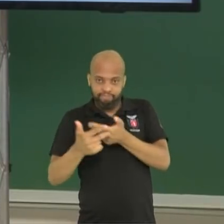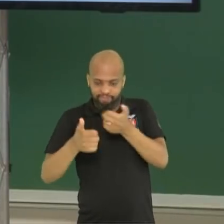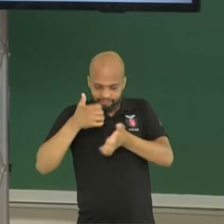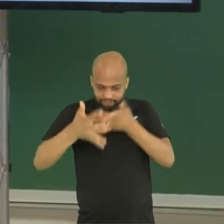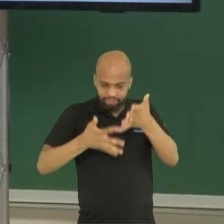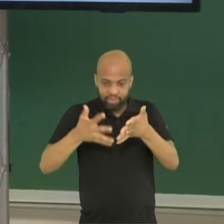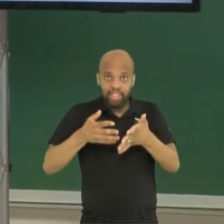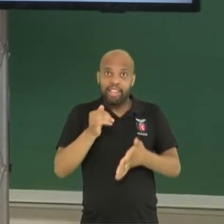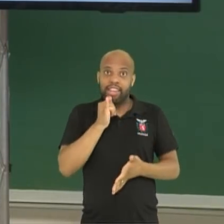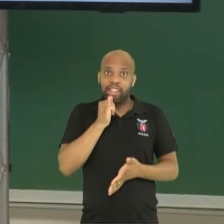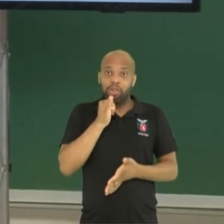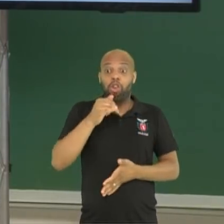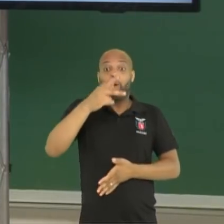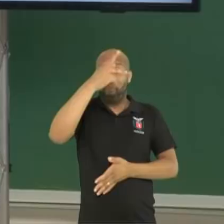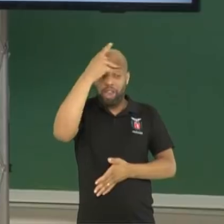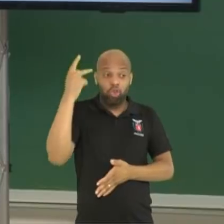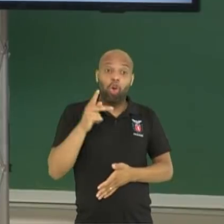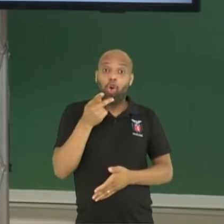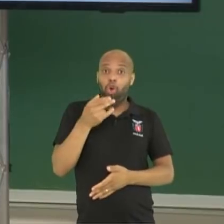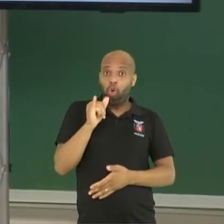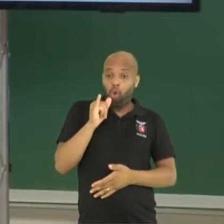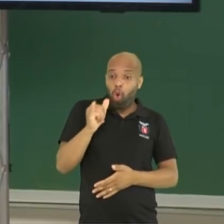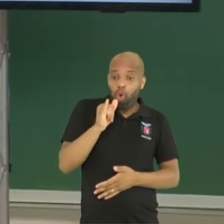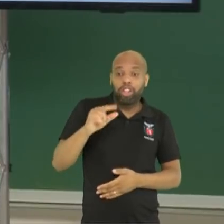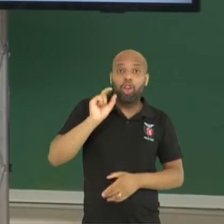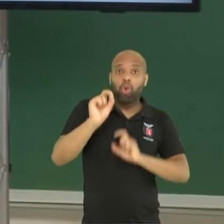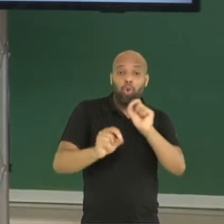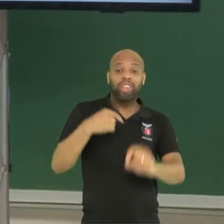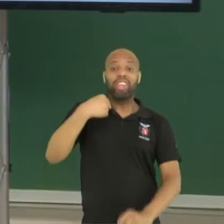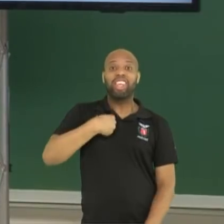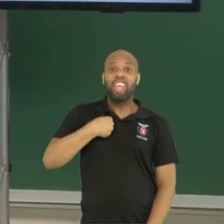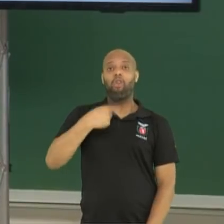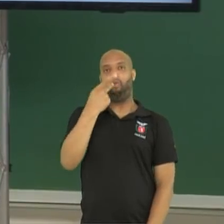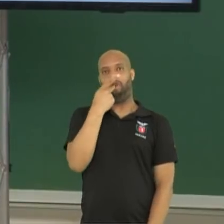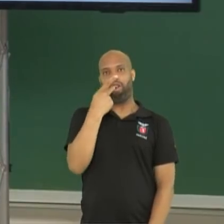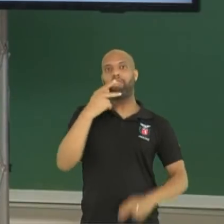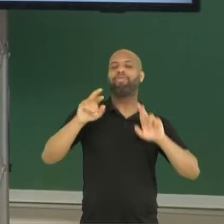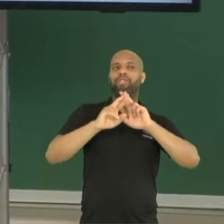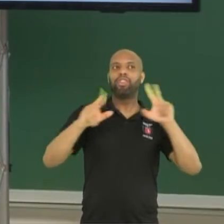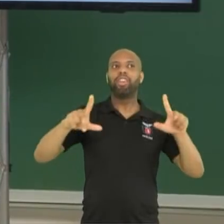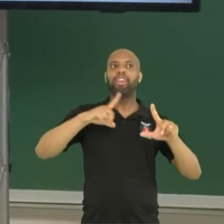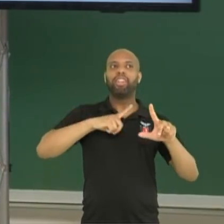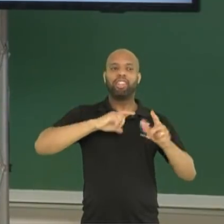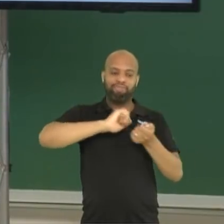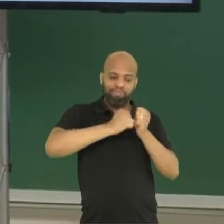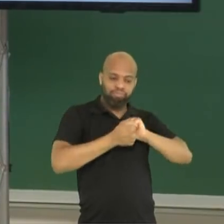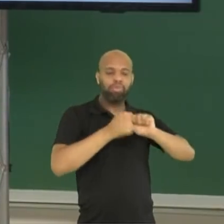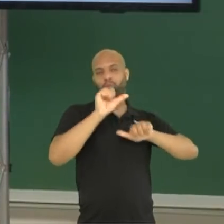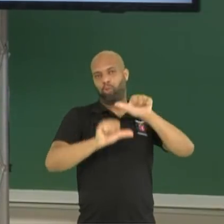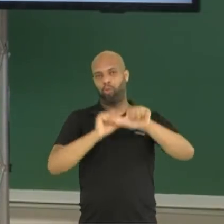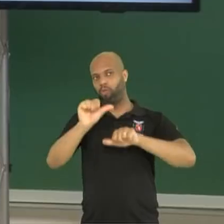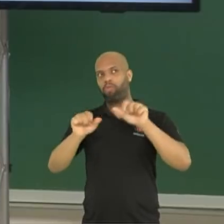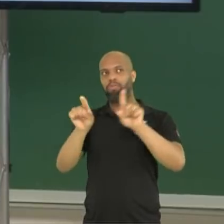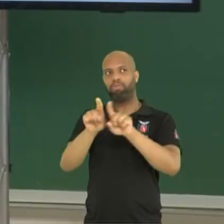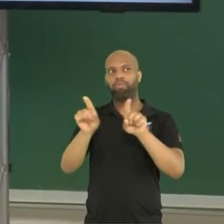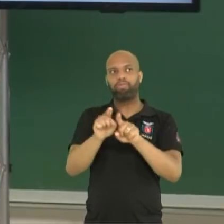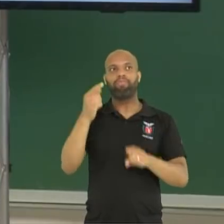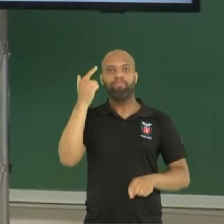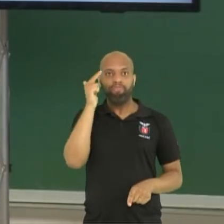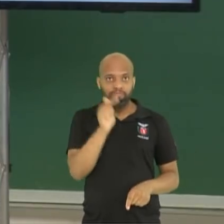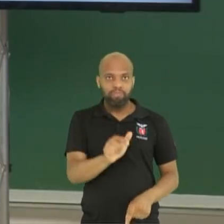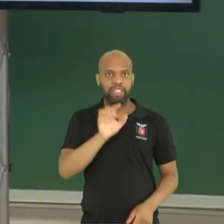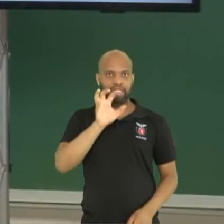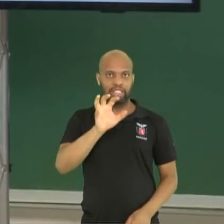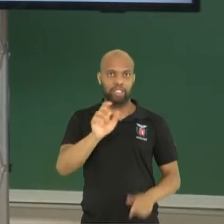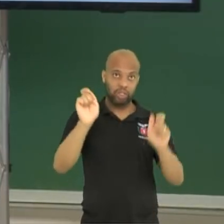do que alguém contando aquilo que eu disse, certo? Então, teve uma pequena alteração aqui para que